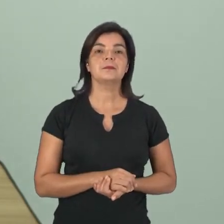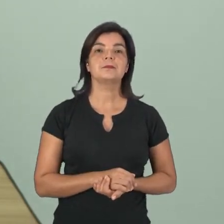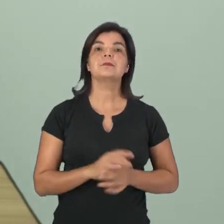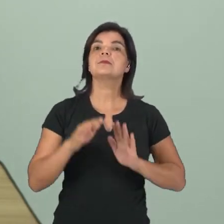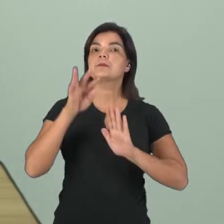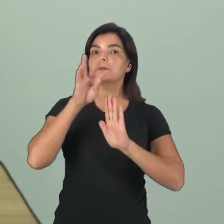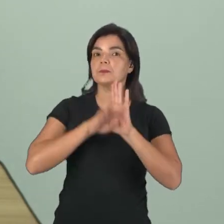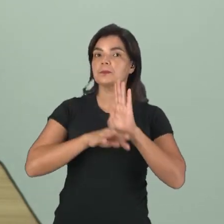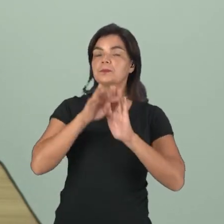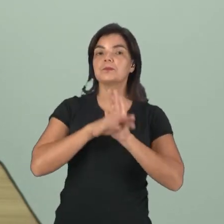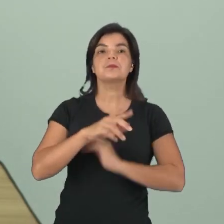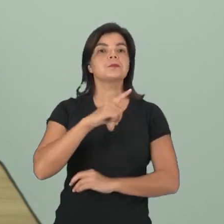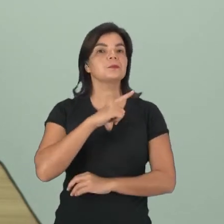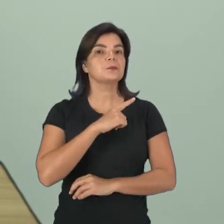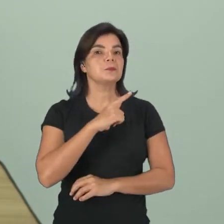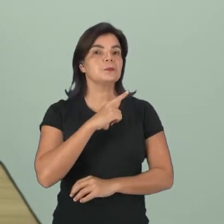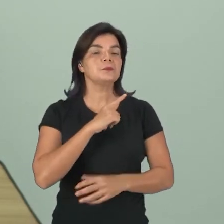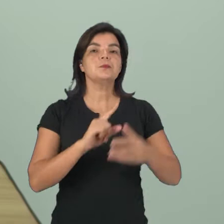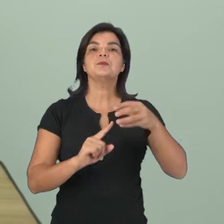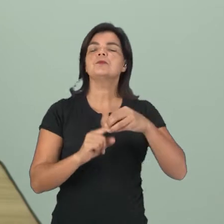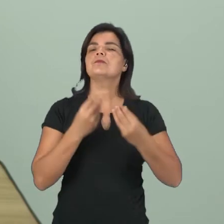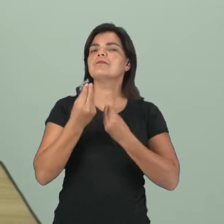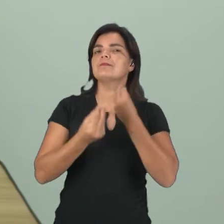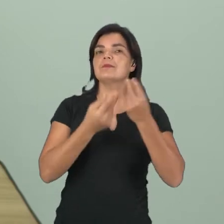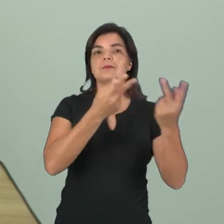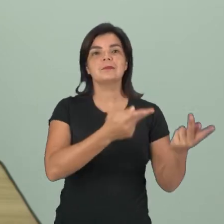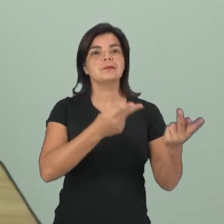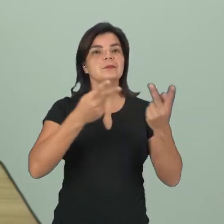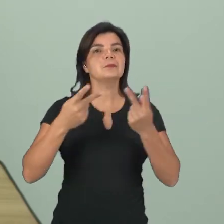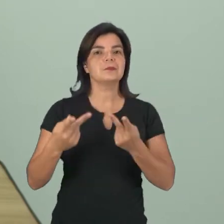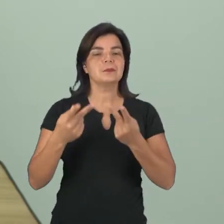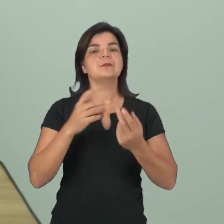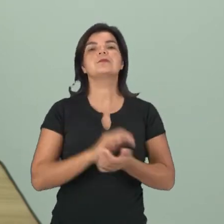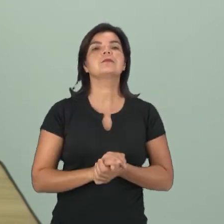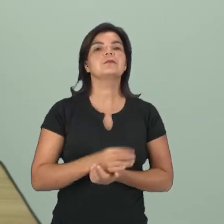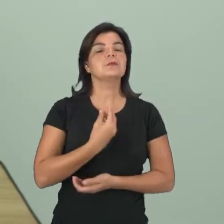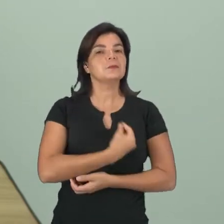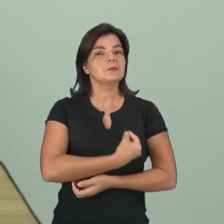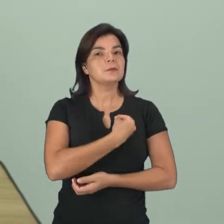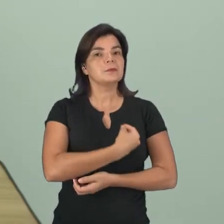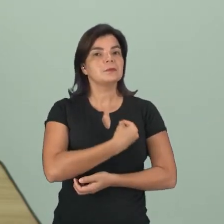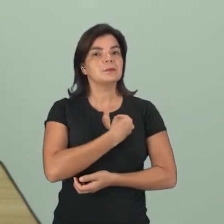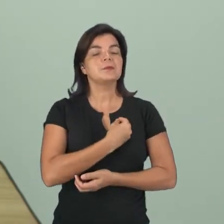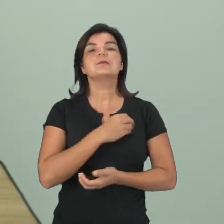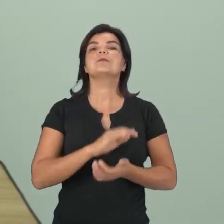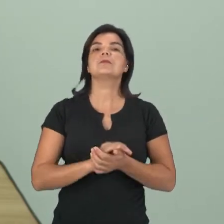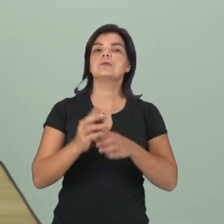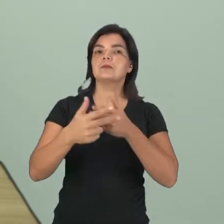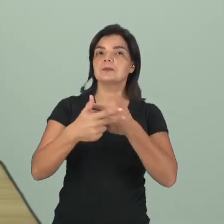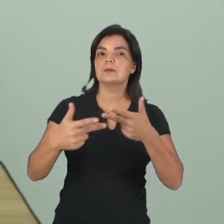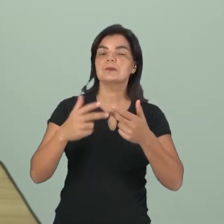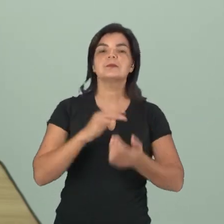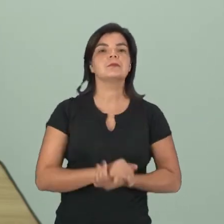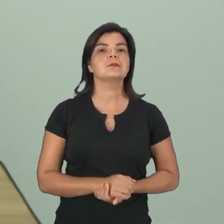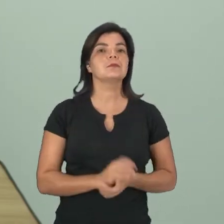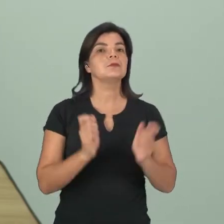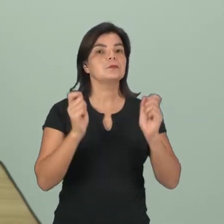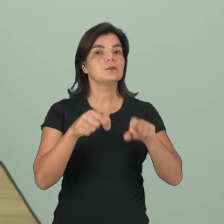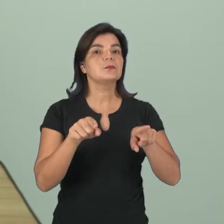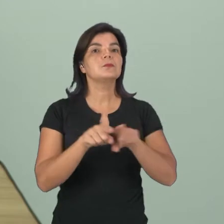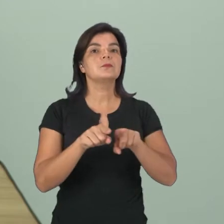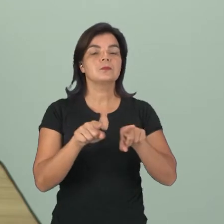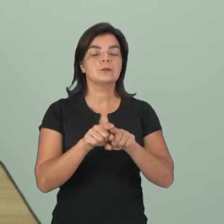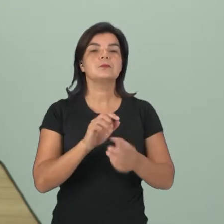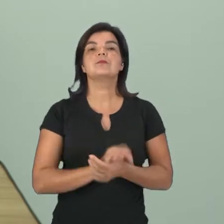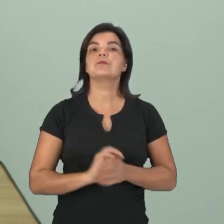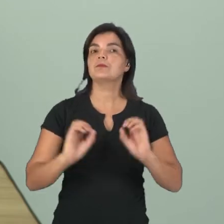Esse texto tem a finalidade de convidar alguém para participar de algum evento, que pode ser